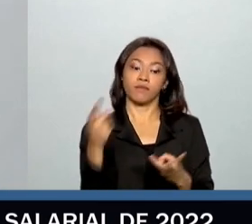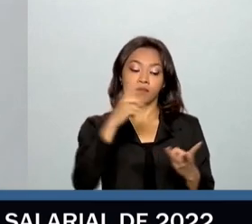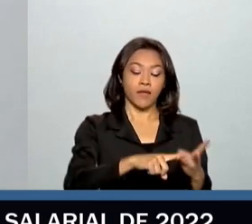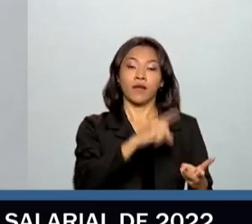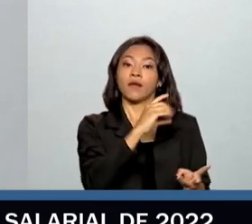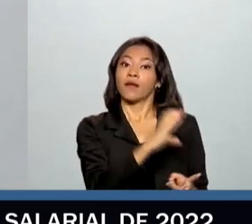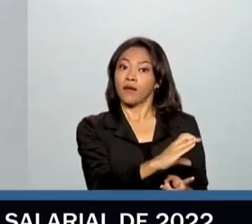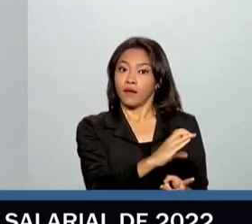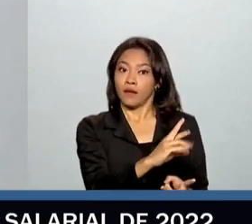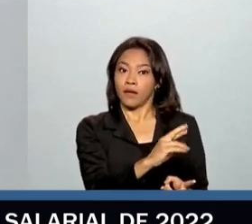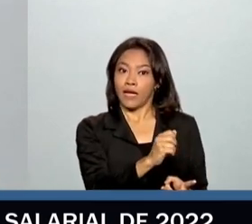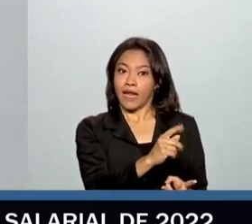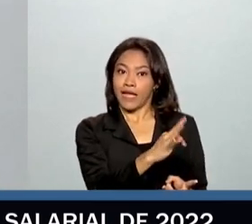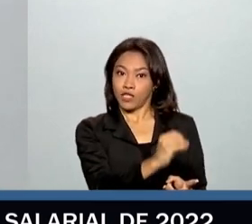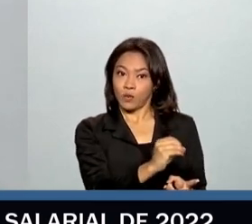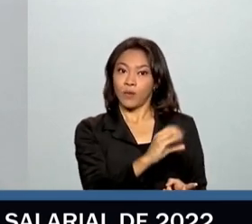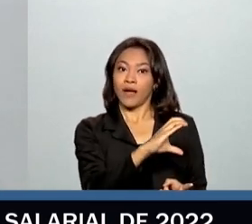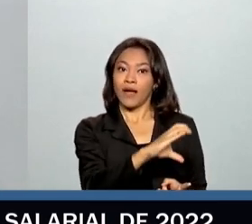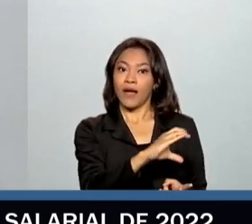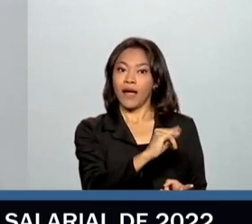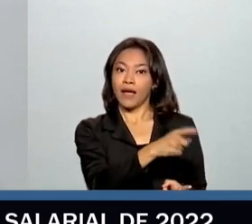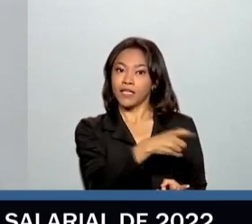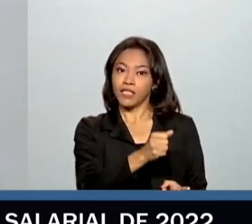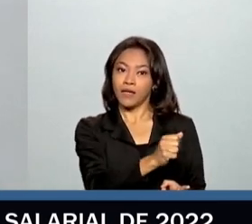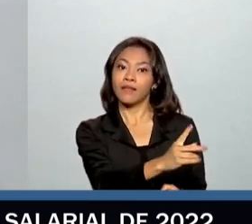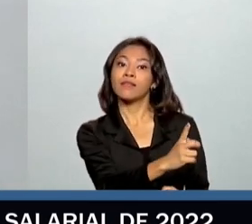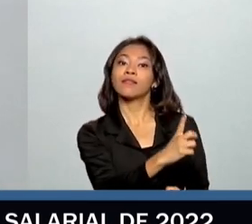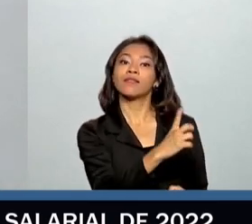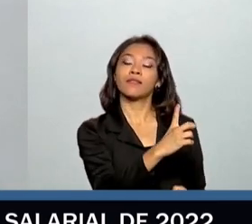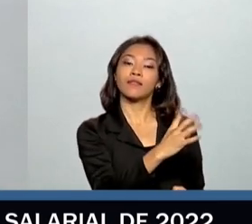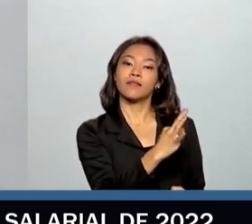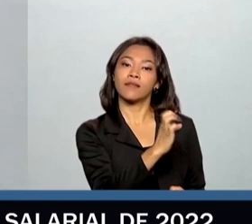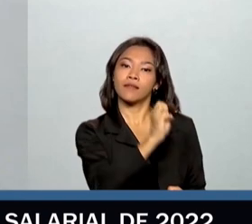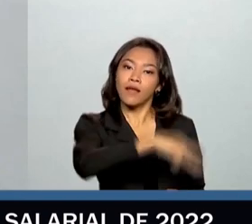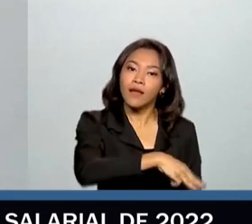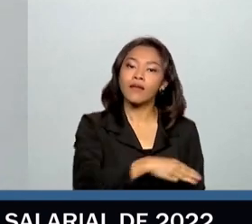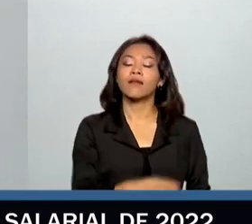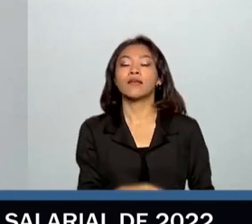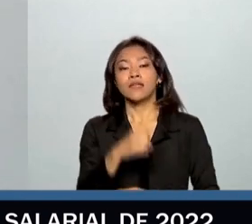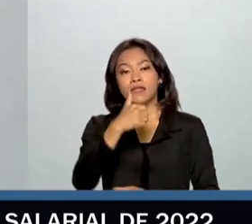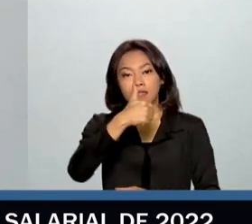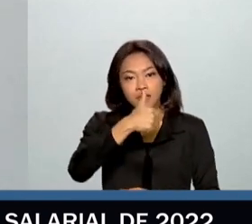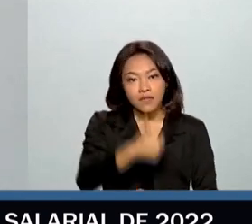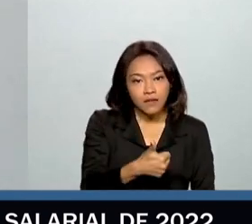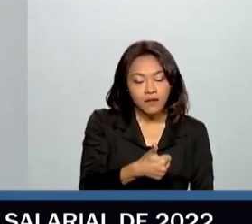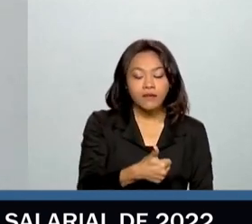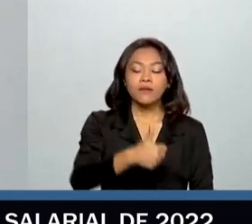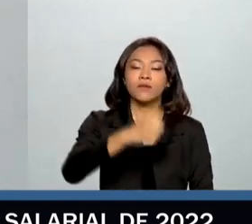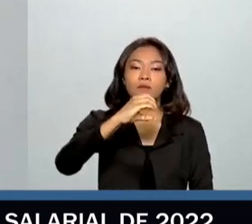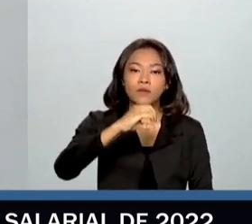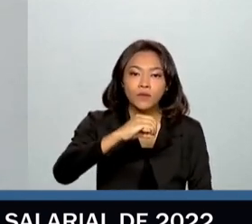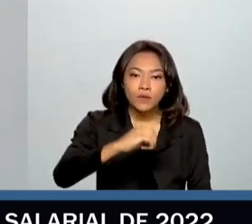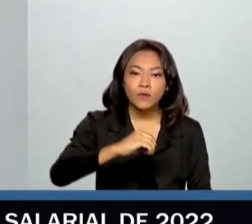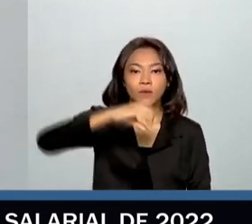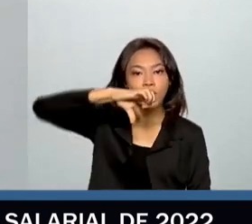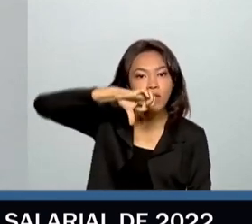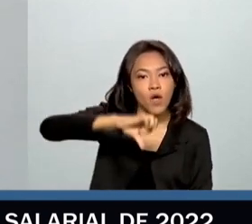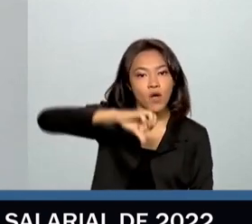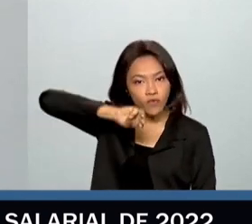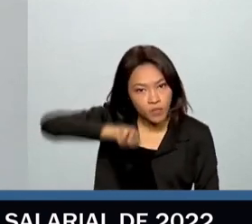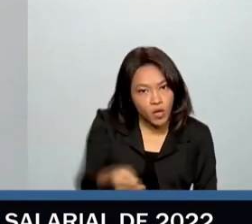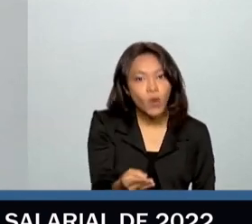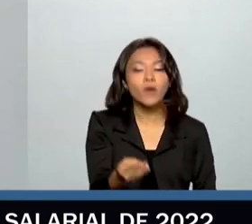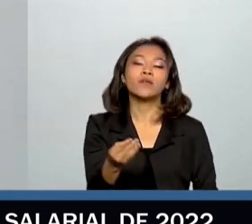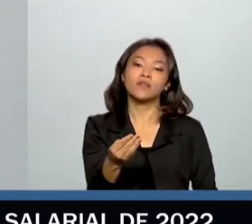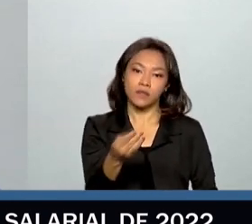Tem, isso é uma grande diferença. 109 milhões de brasileiros têm uma conta corrente